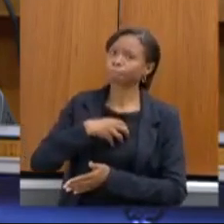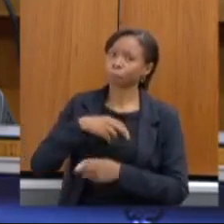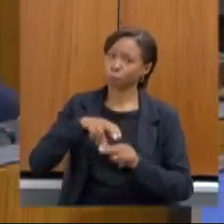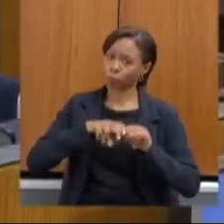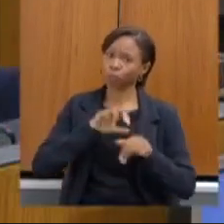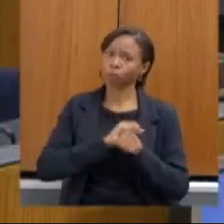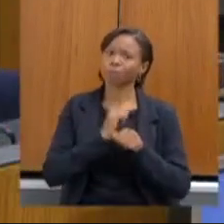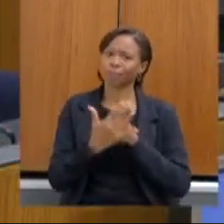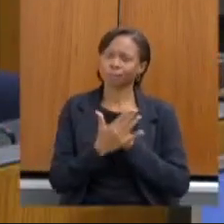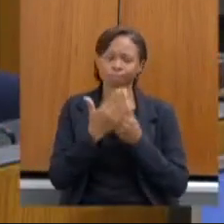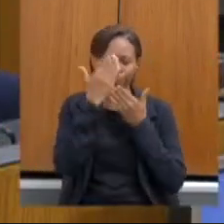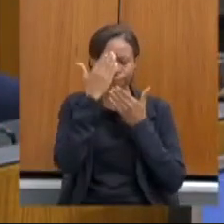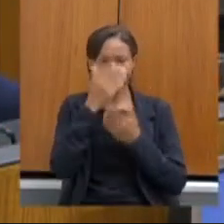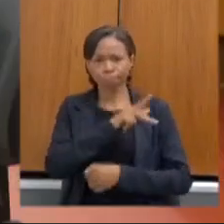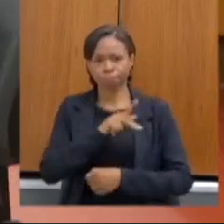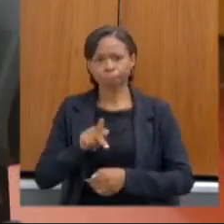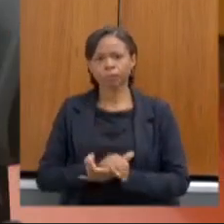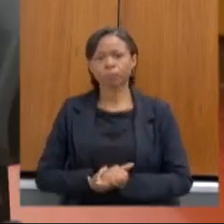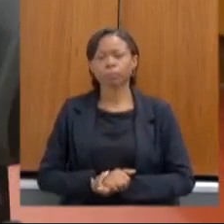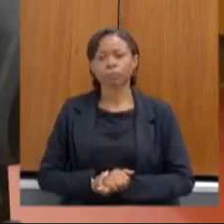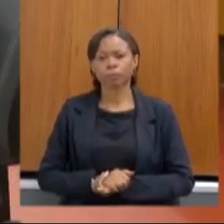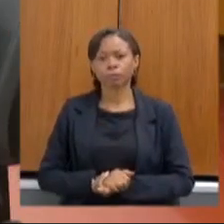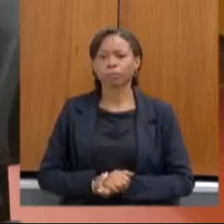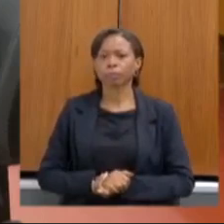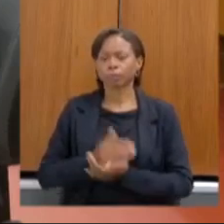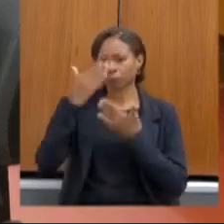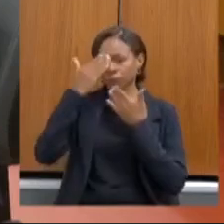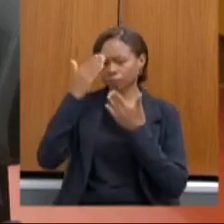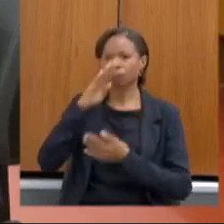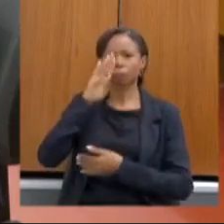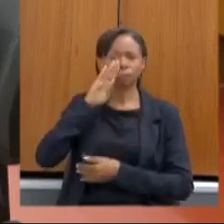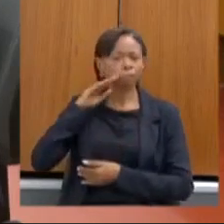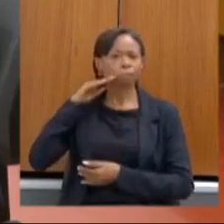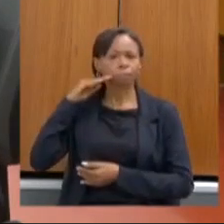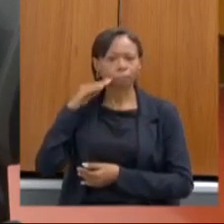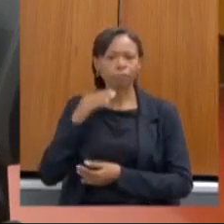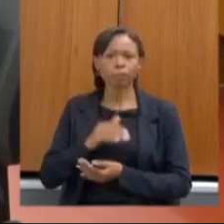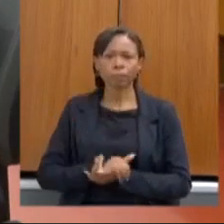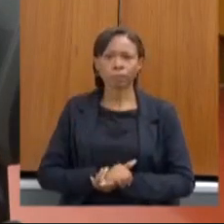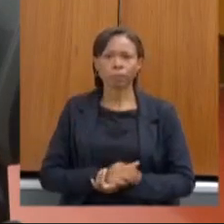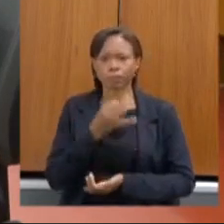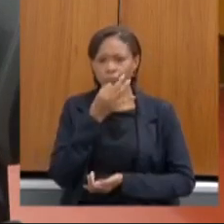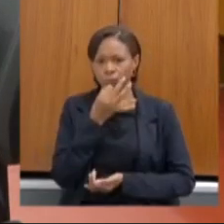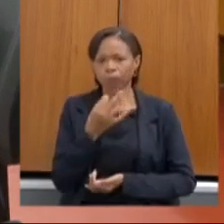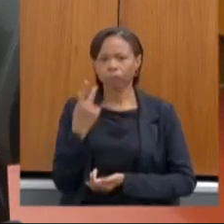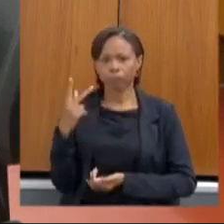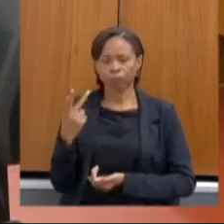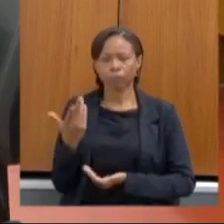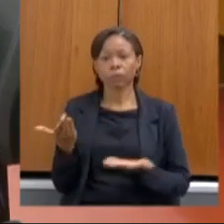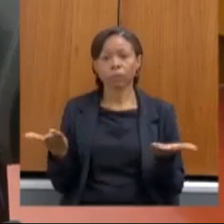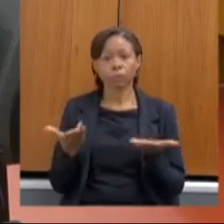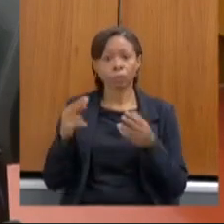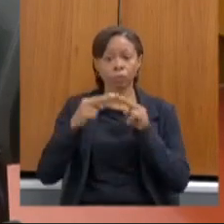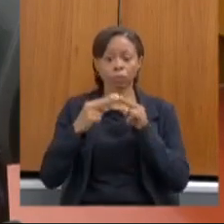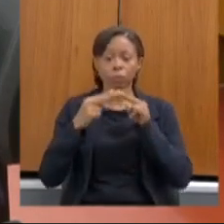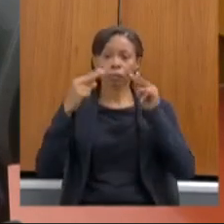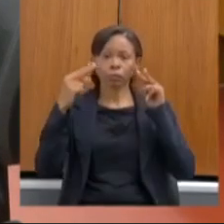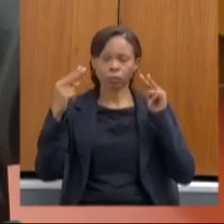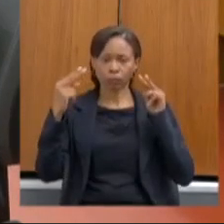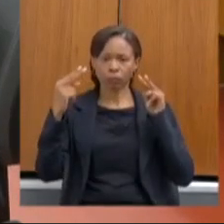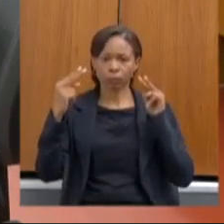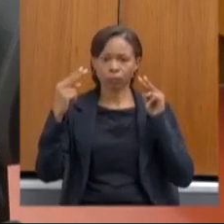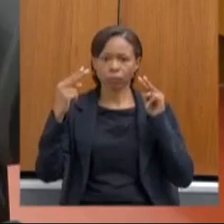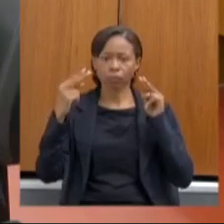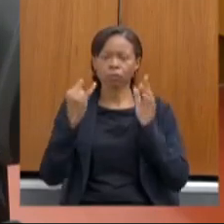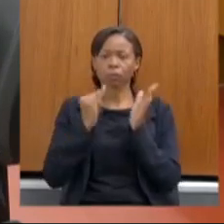nós estamos enfrentado Obrigada Presidente agradeço a intervenção da deputada a Beatriz Cerqueira e agora de forma remota